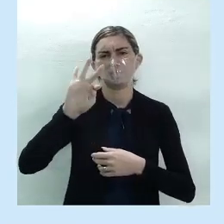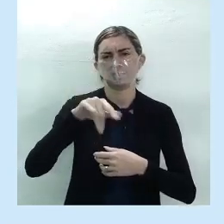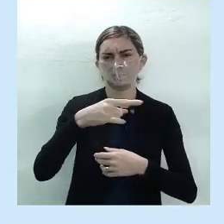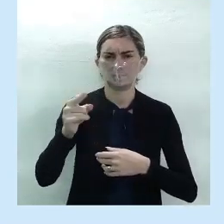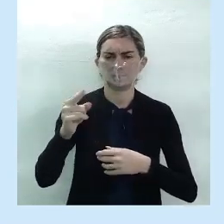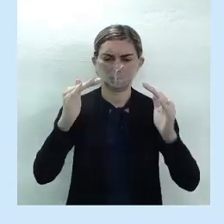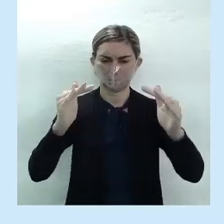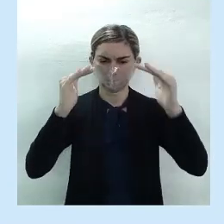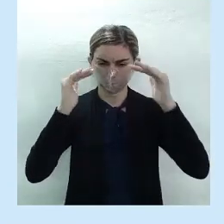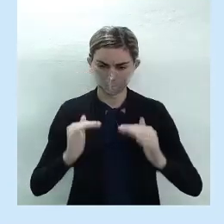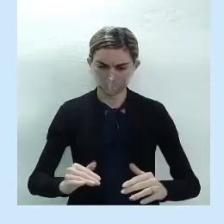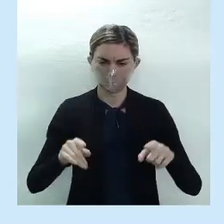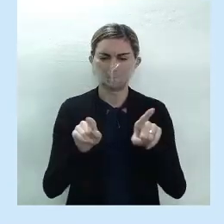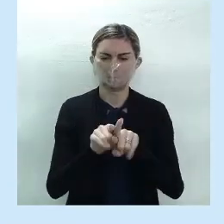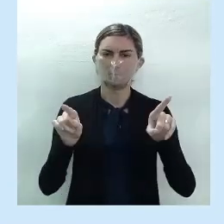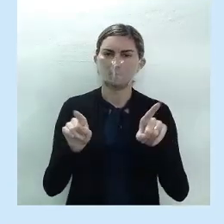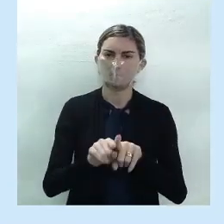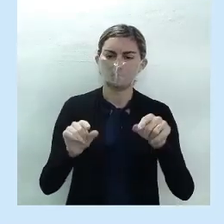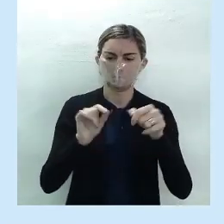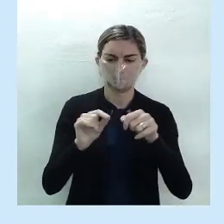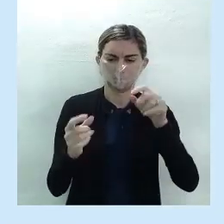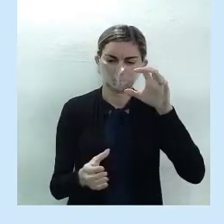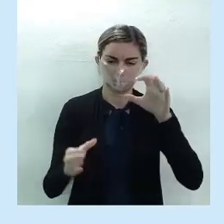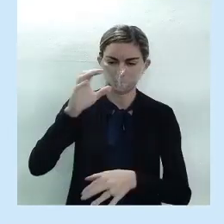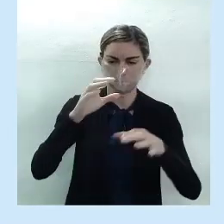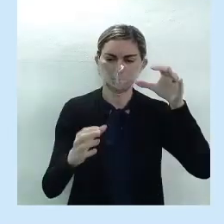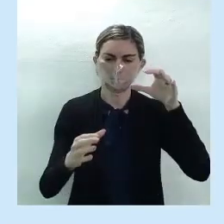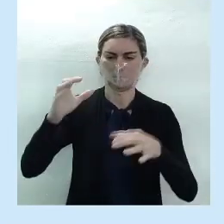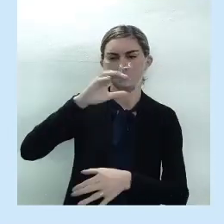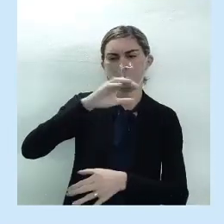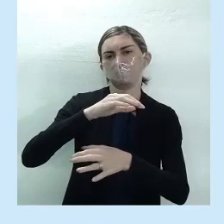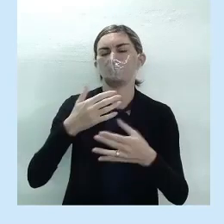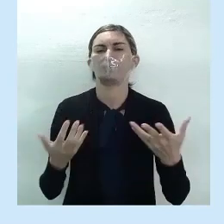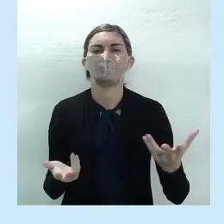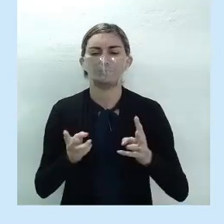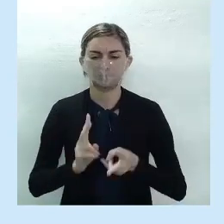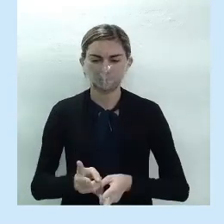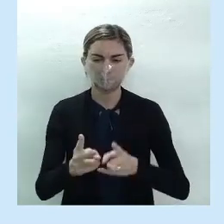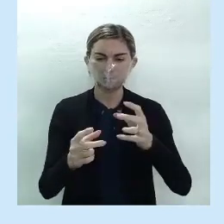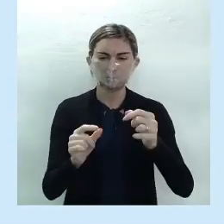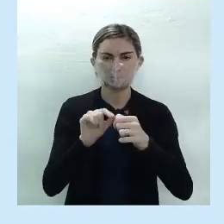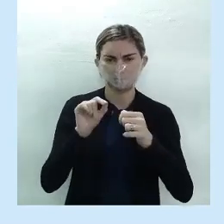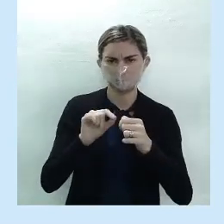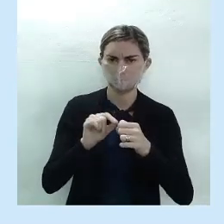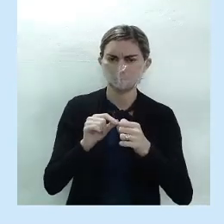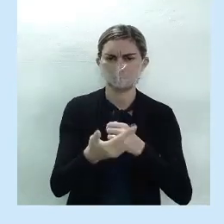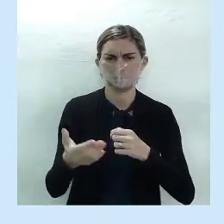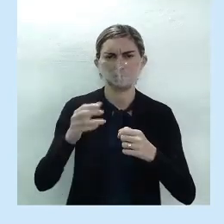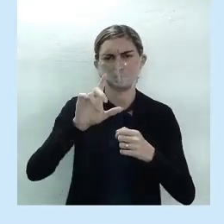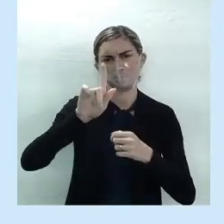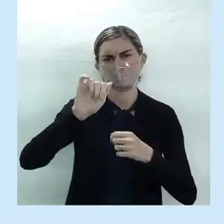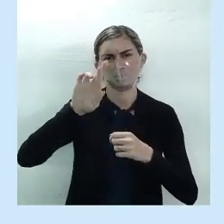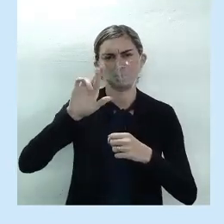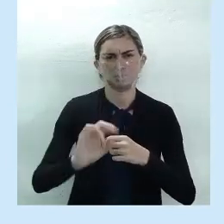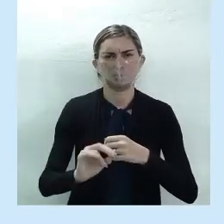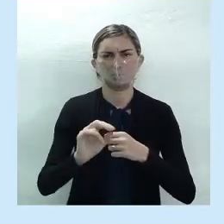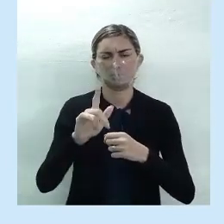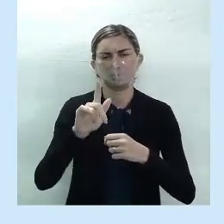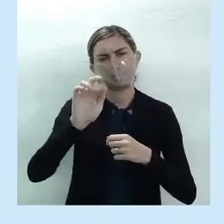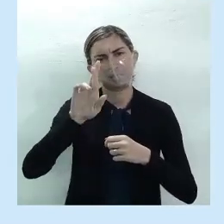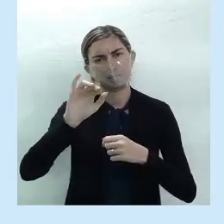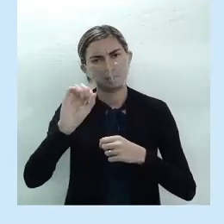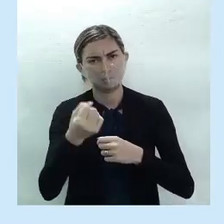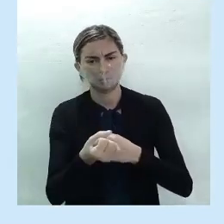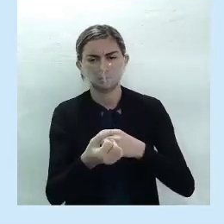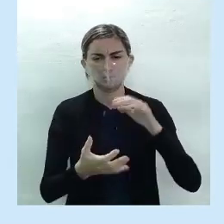de baixo também fez um giro, deu uma girada. Se a gente continuar realizando esse giro em graus,